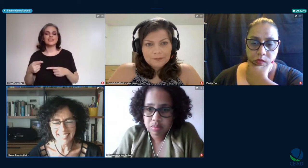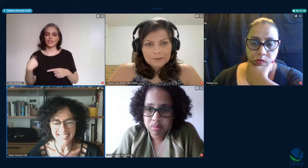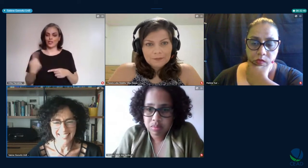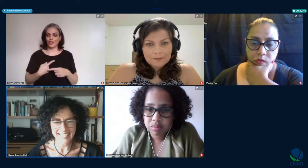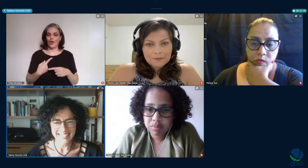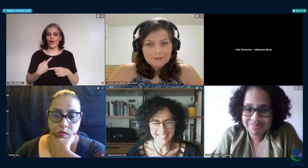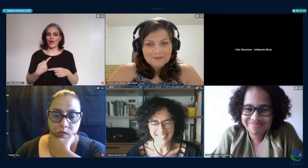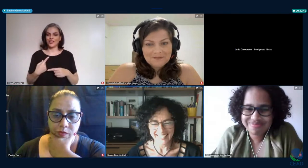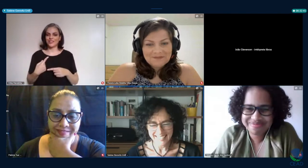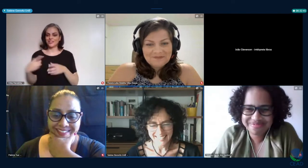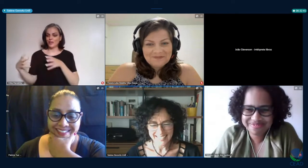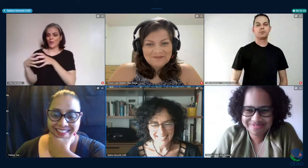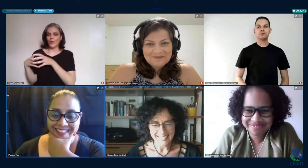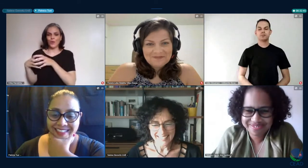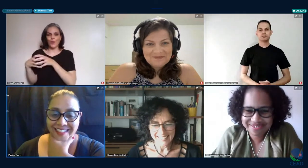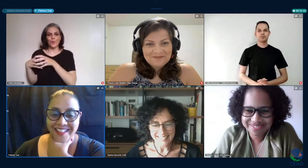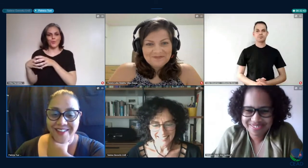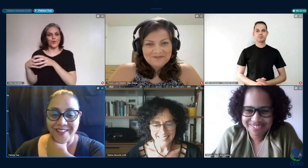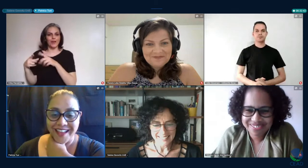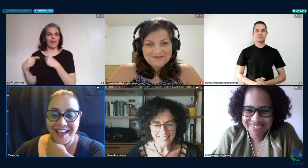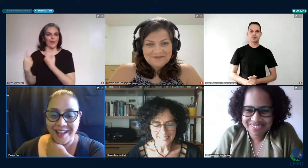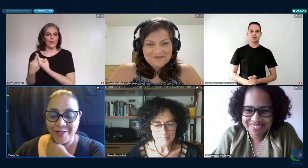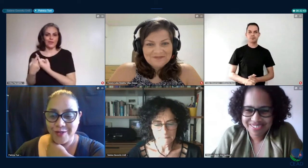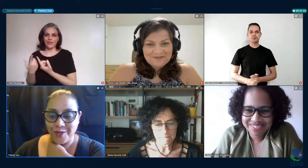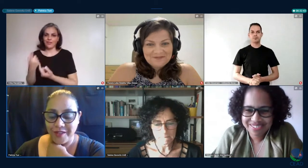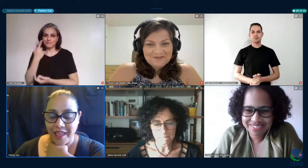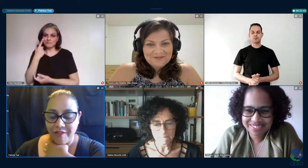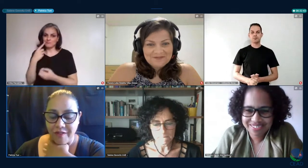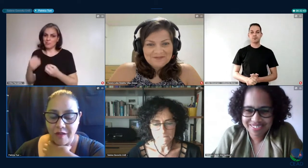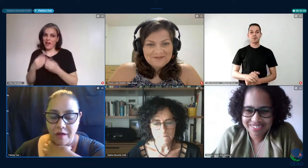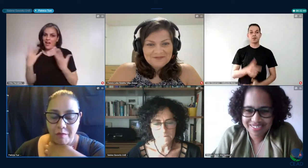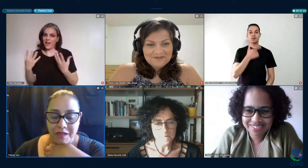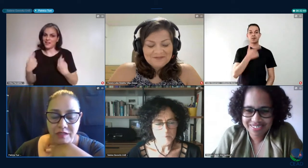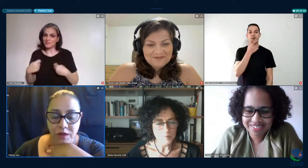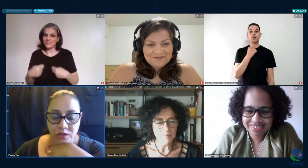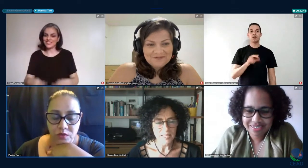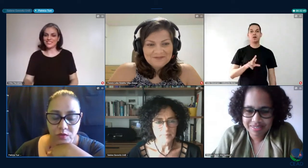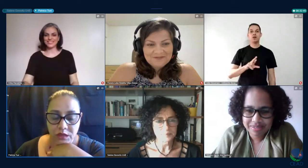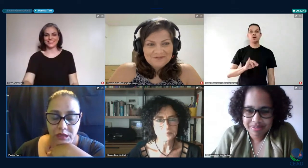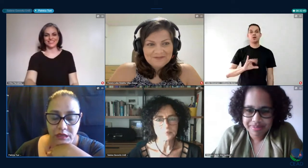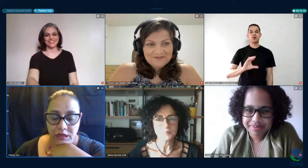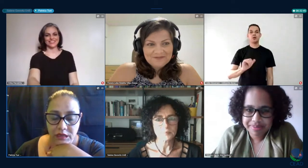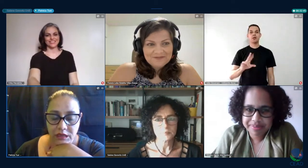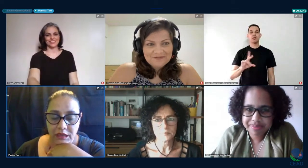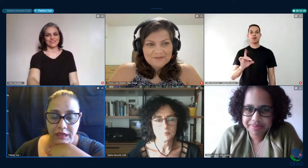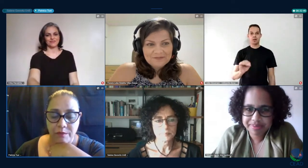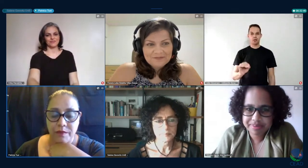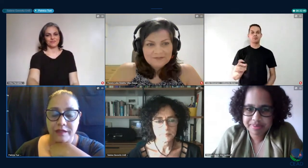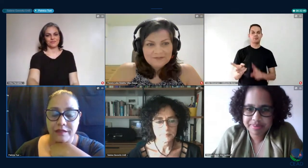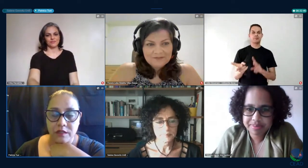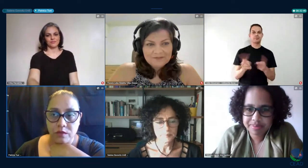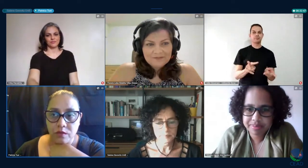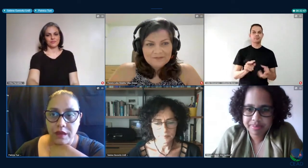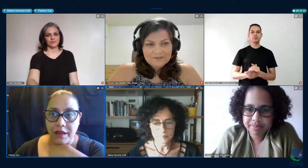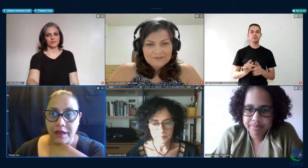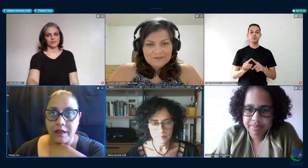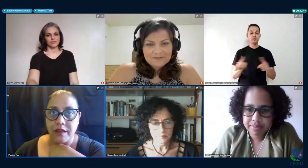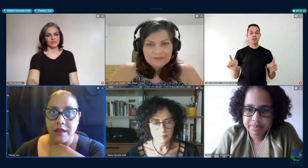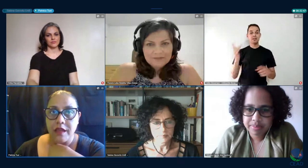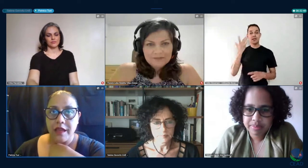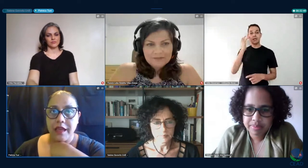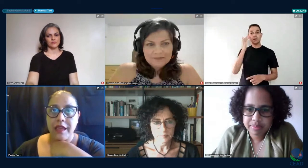milagre. Não, o Ricardo nos leva, mas eu acho que é preciso